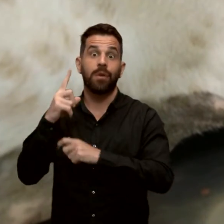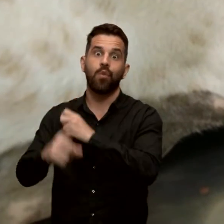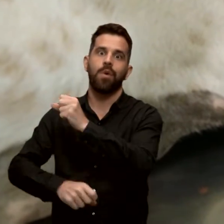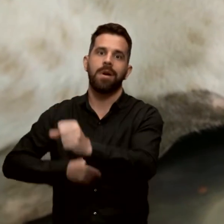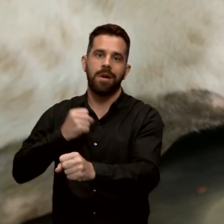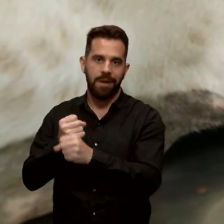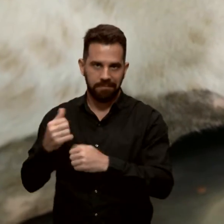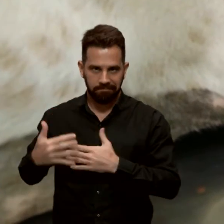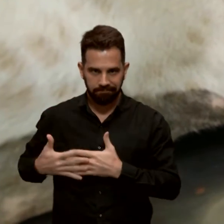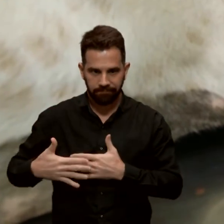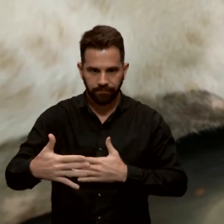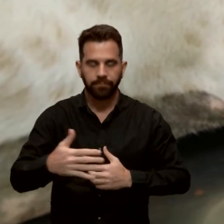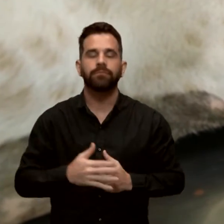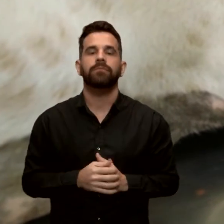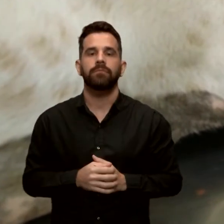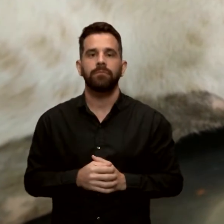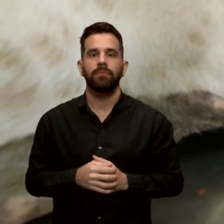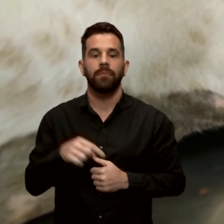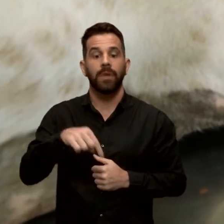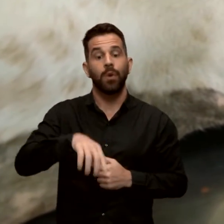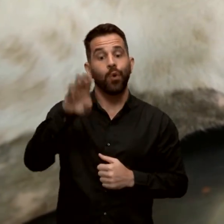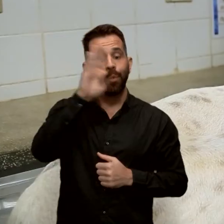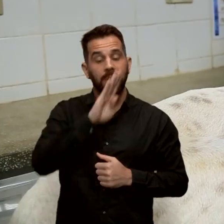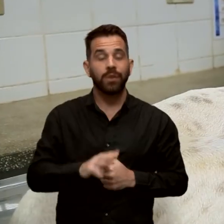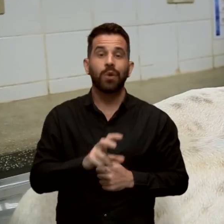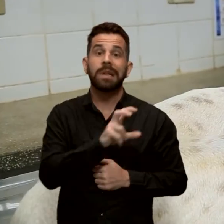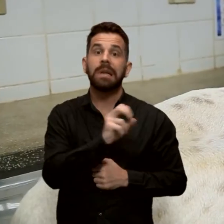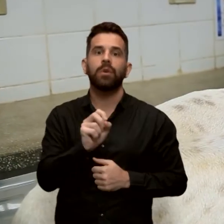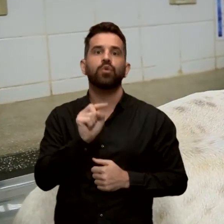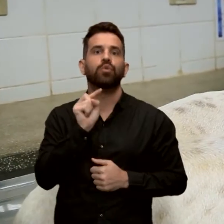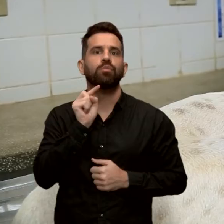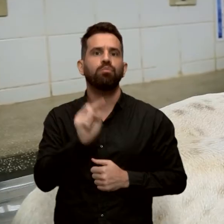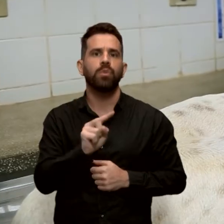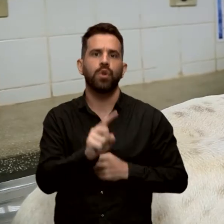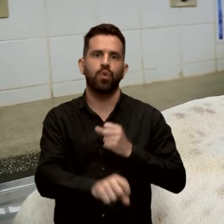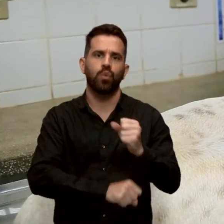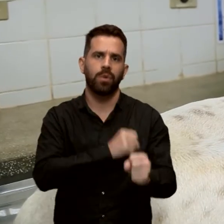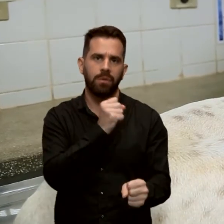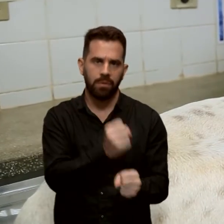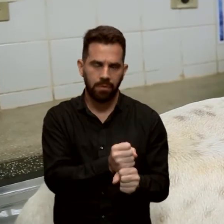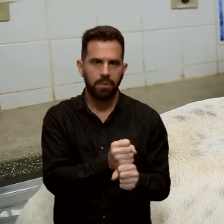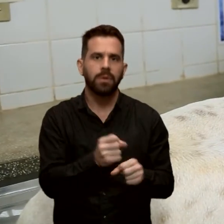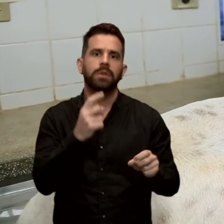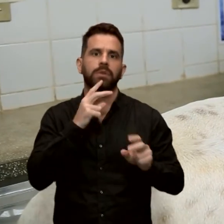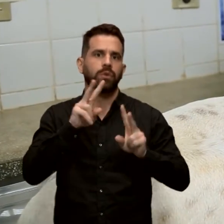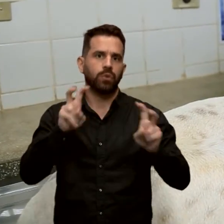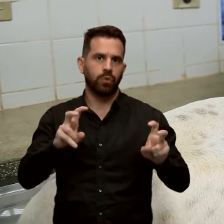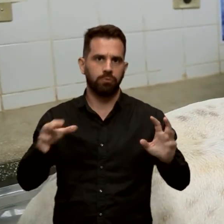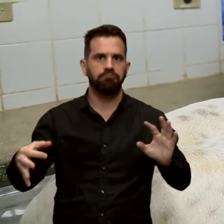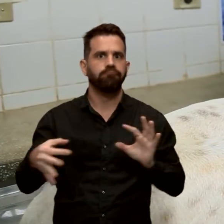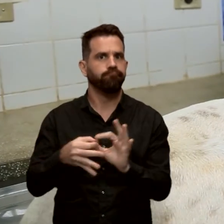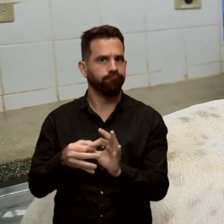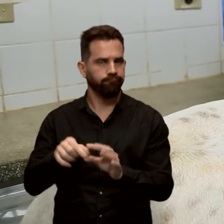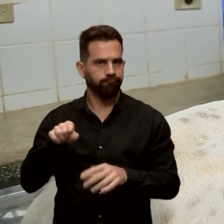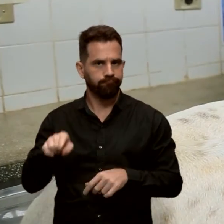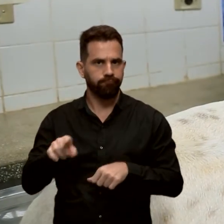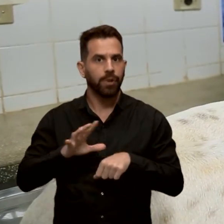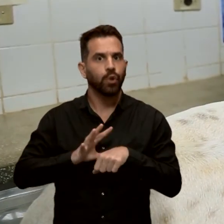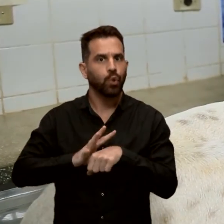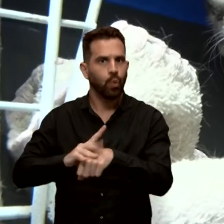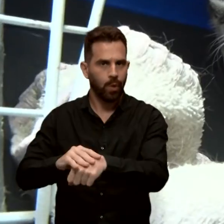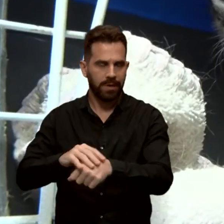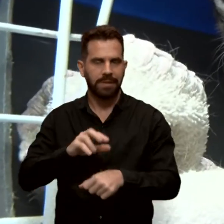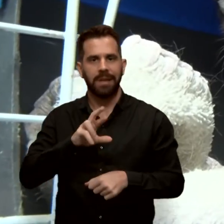Brasil registra 500 mil notificações anualmente relacionadas a agravos referentes à